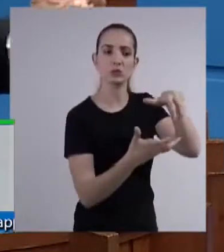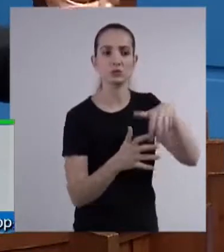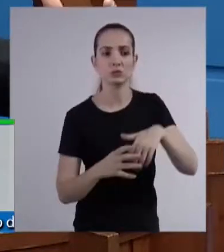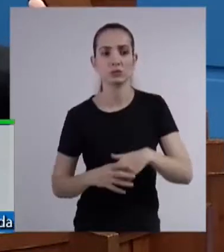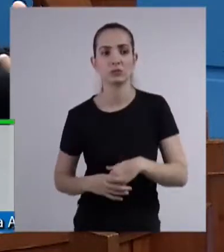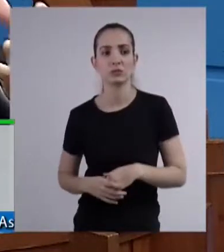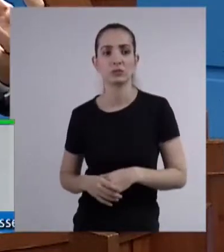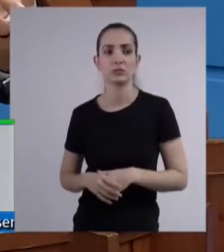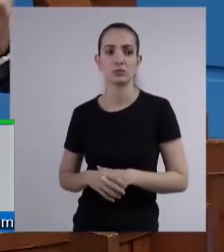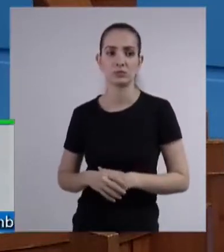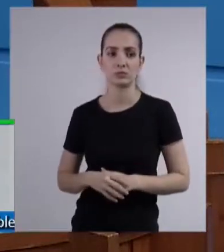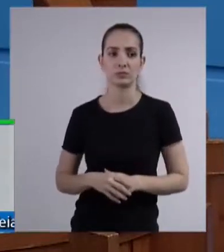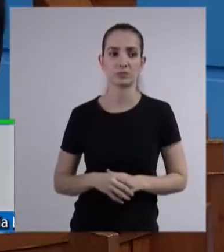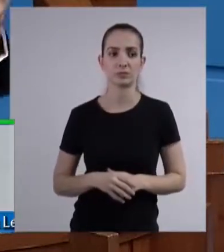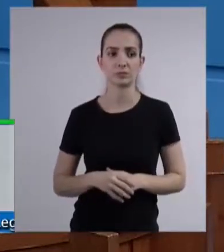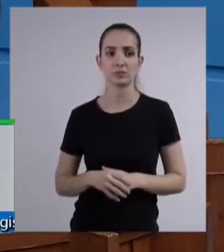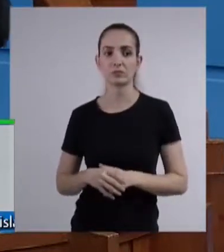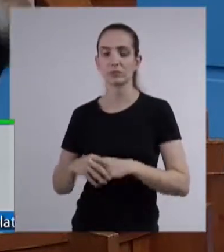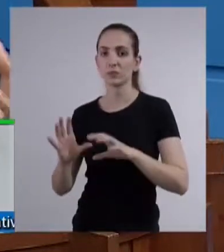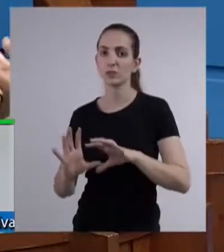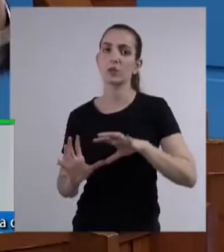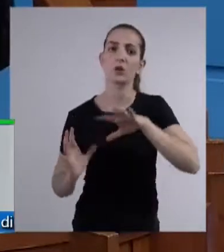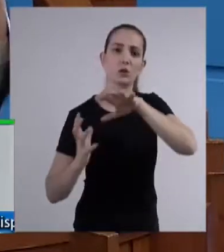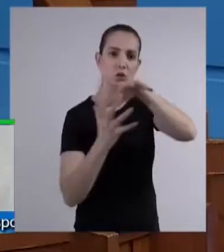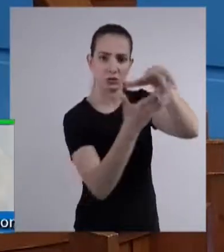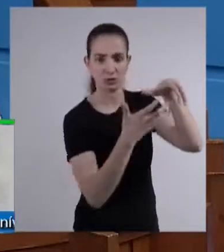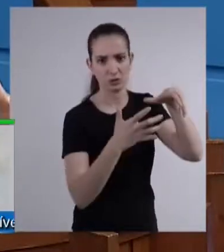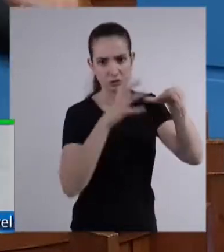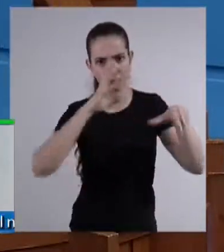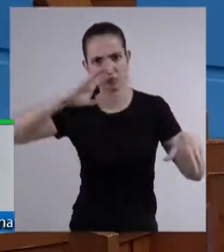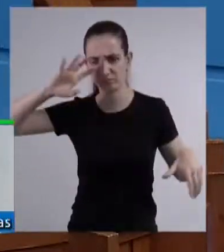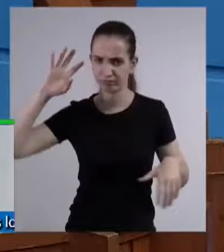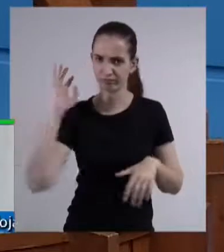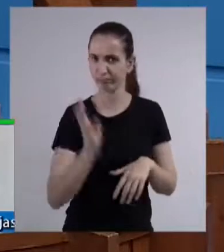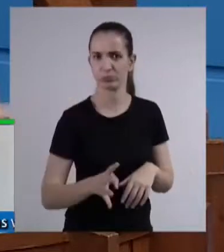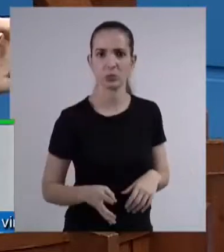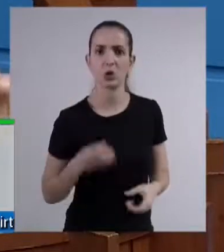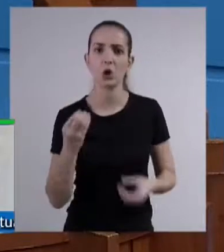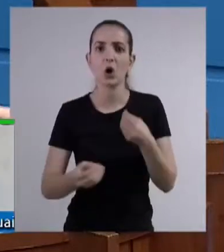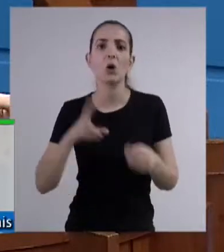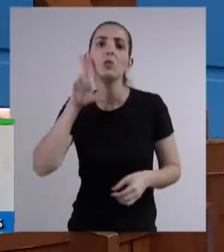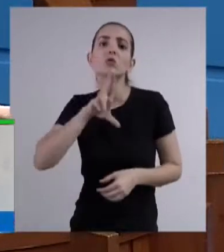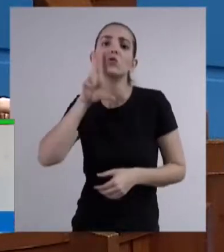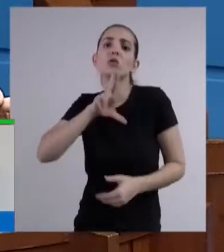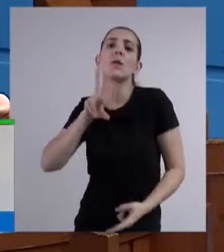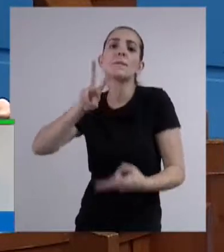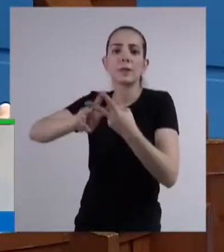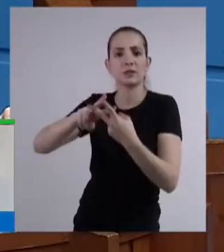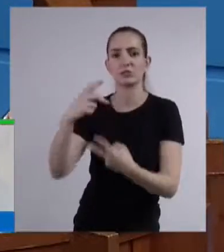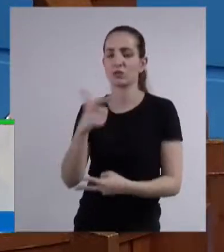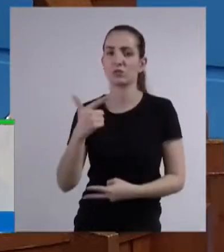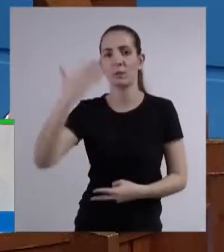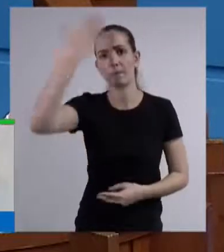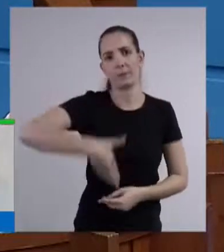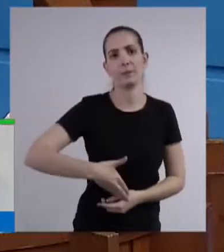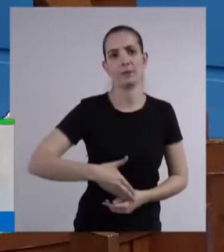condena o maior líder popular da nação sem provas?